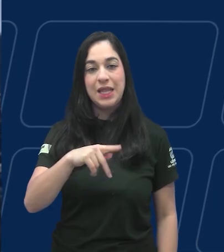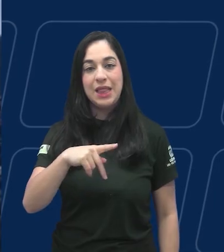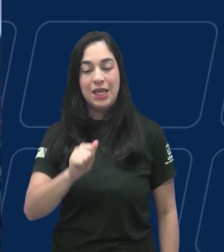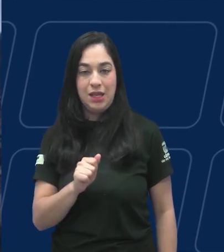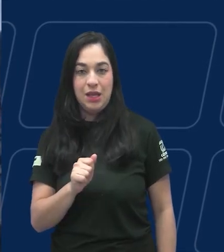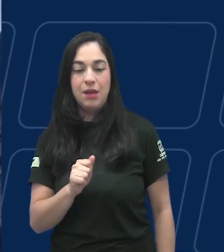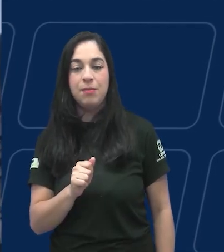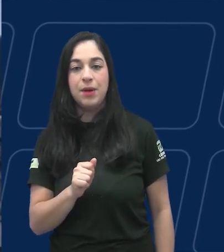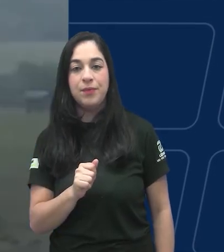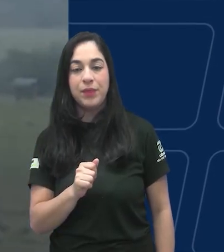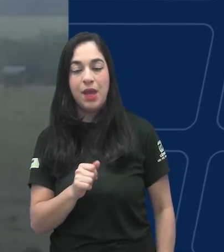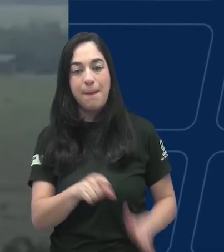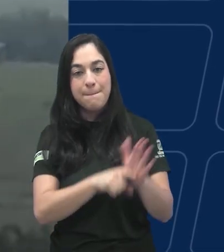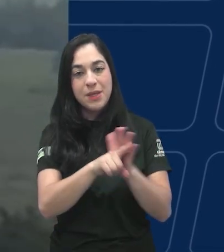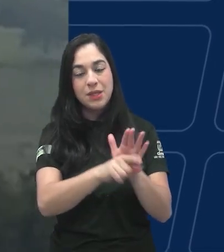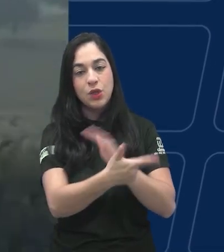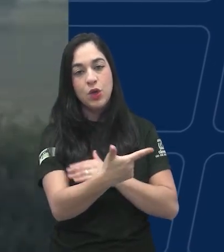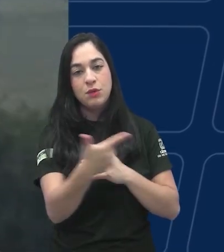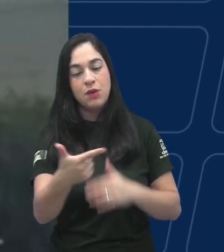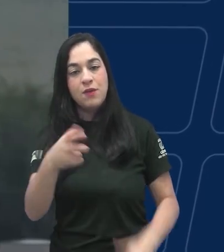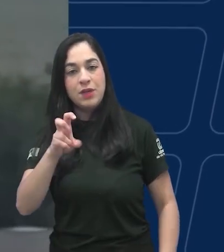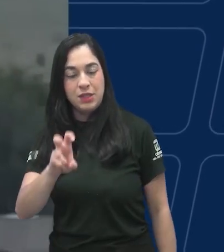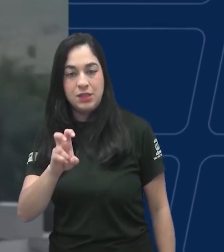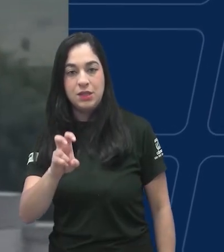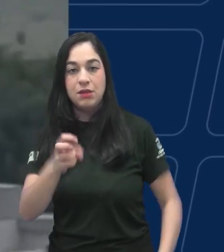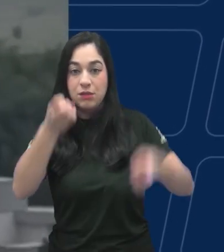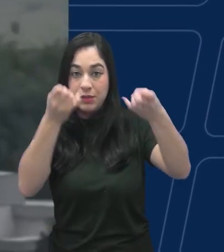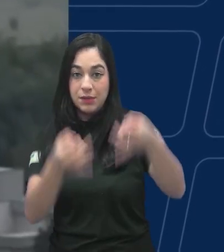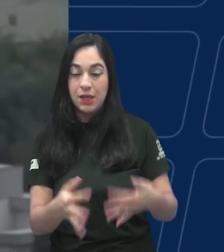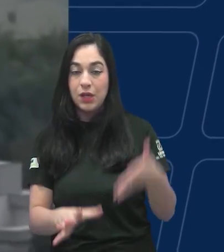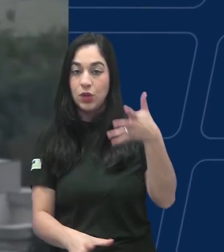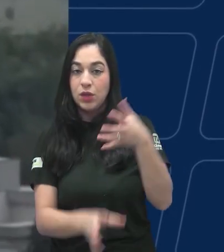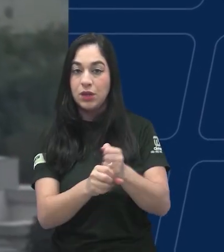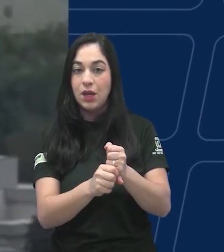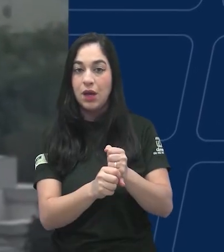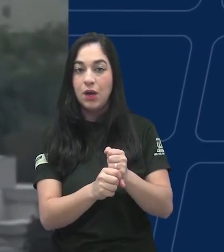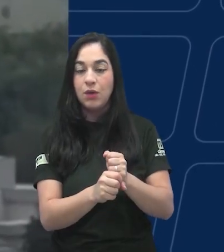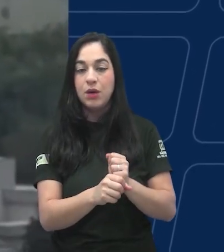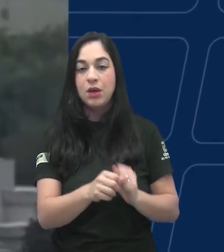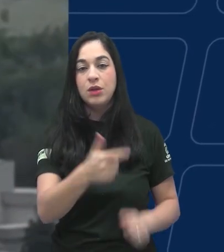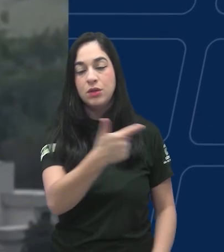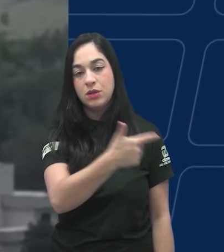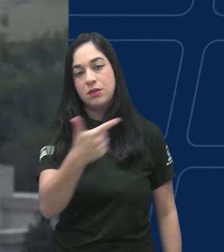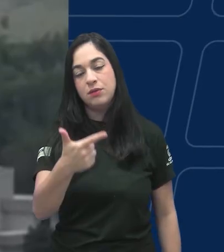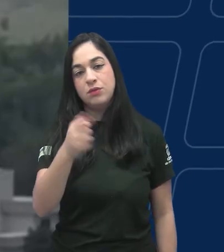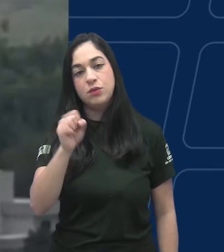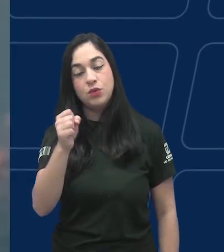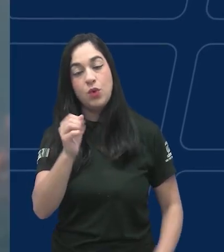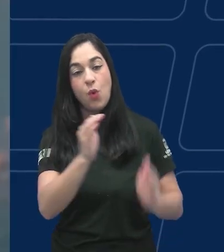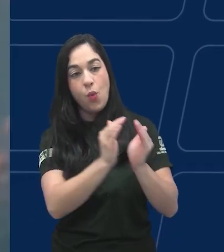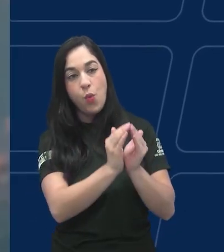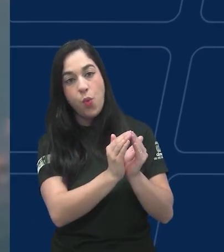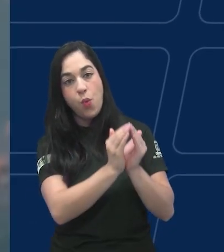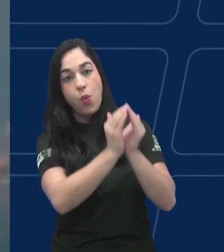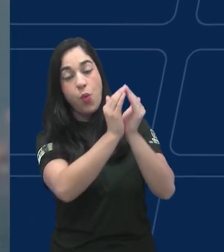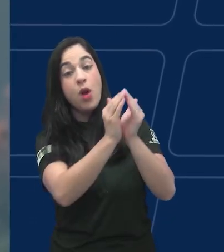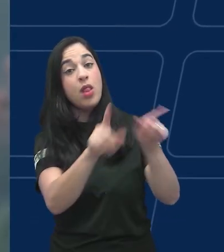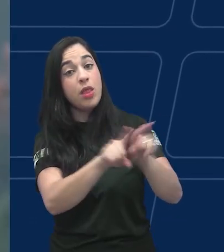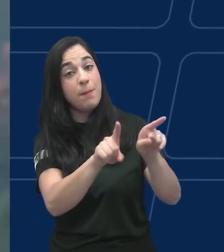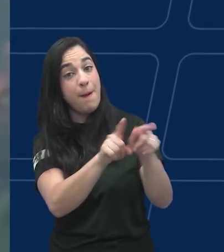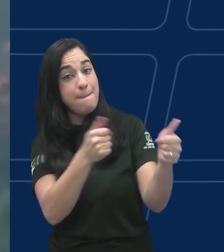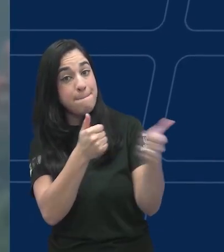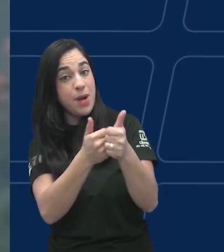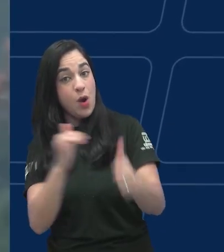em 2025, foram avistados 143 balões juninos em todo o país, inclusive perto